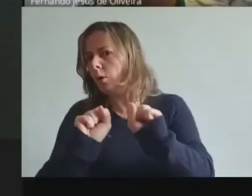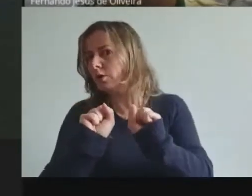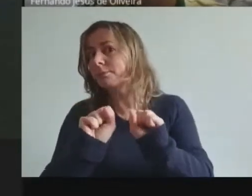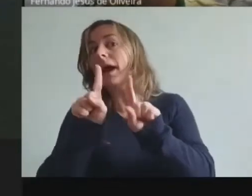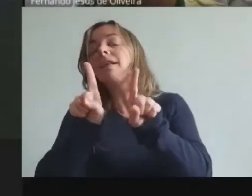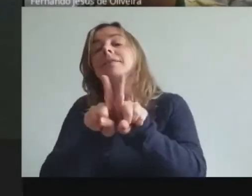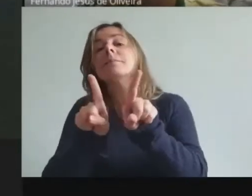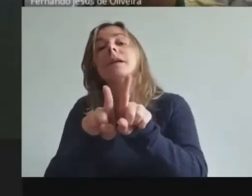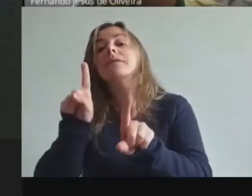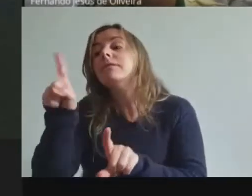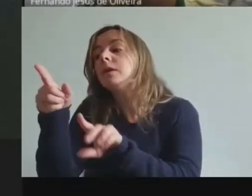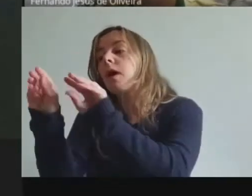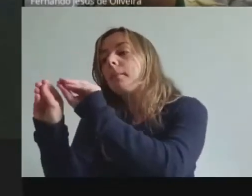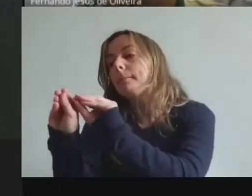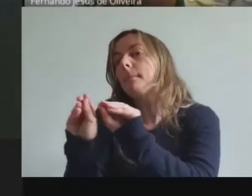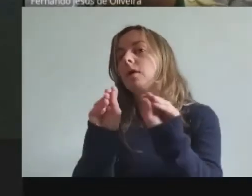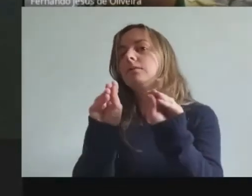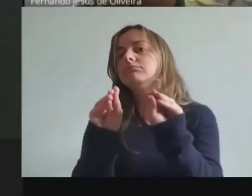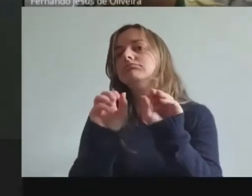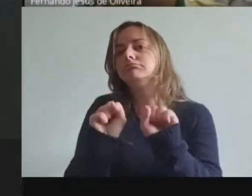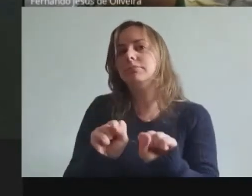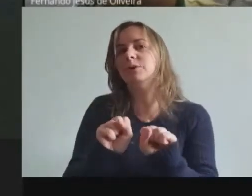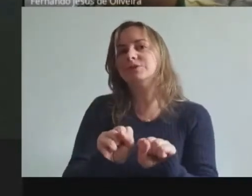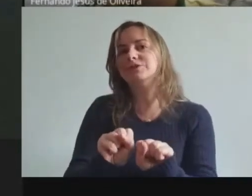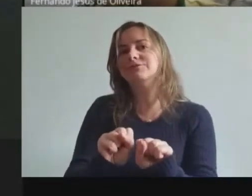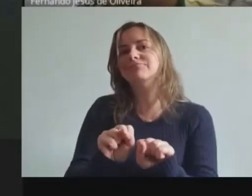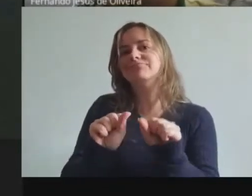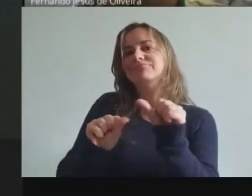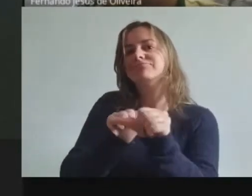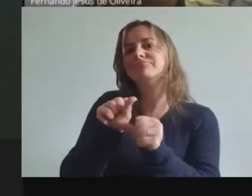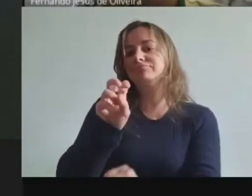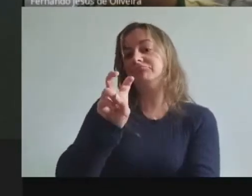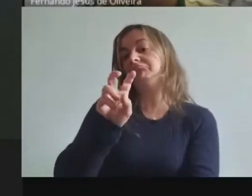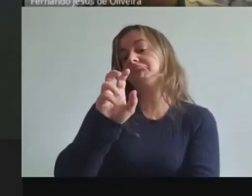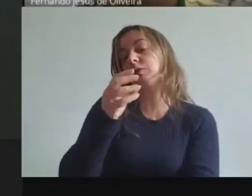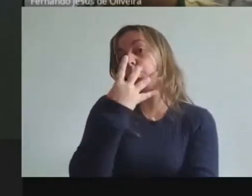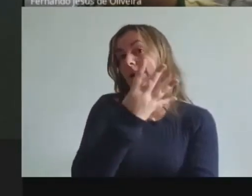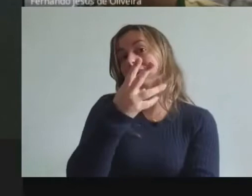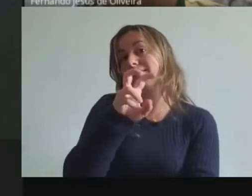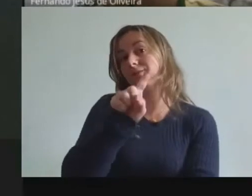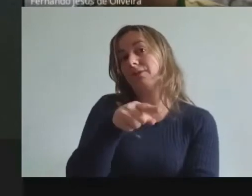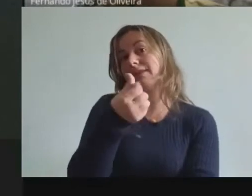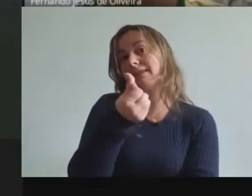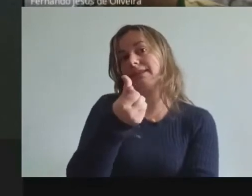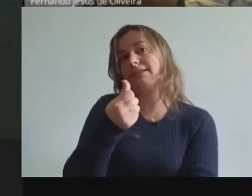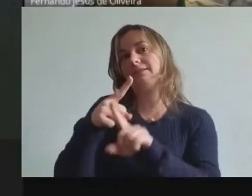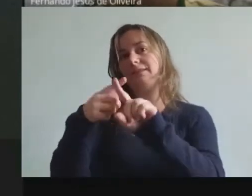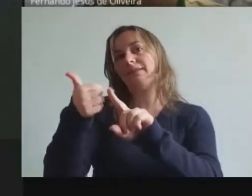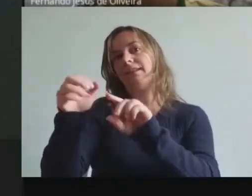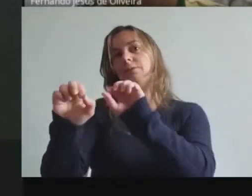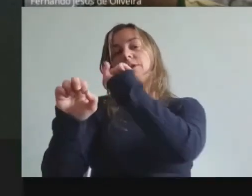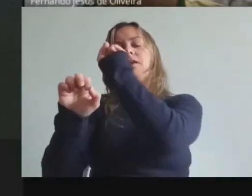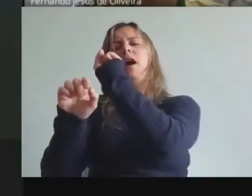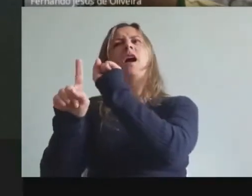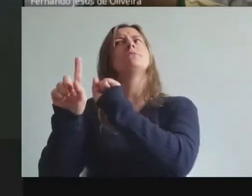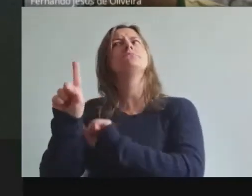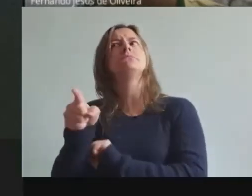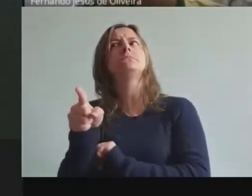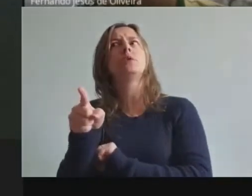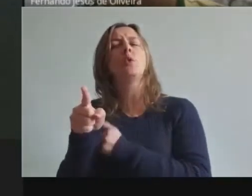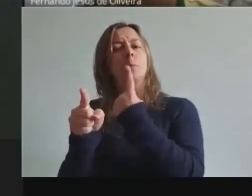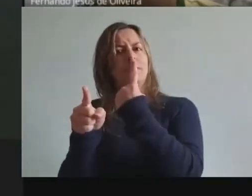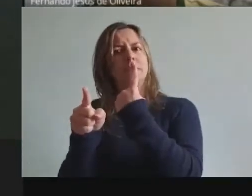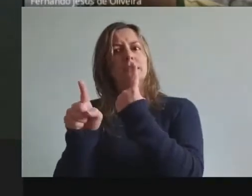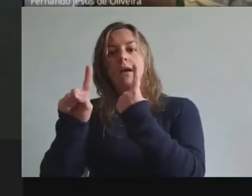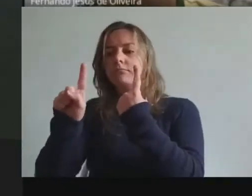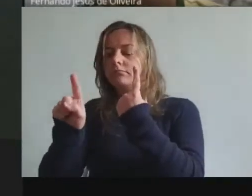eu posso andar uma casa com a vírgula aqui e isso vira 45,6 vezes 10 oitava. Ou ainda posso andar duas